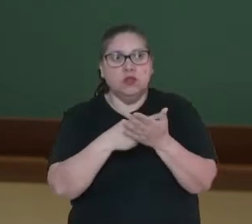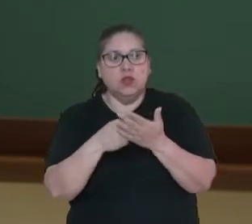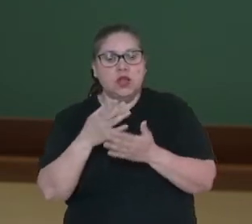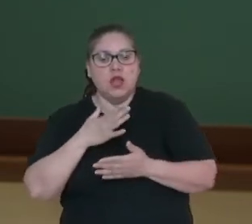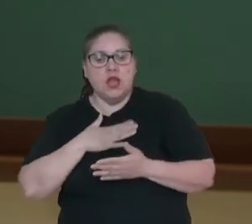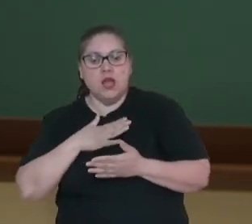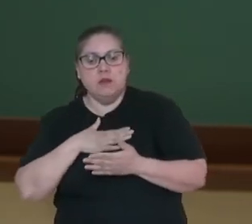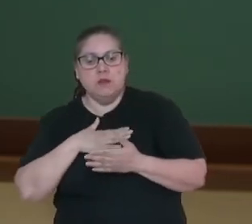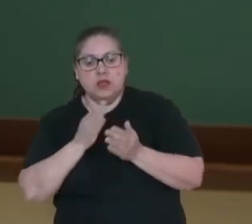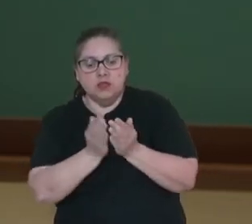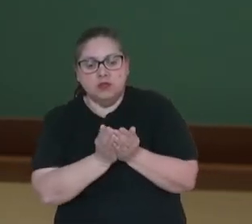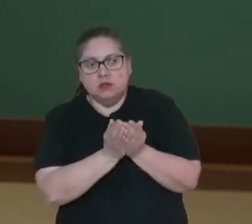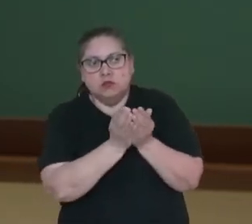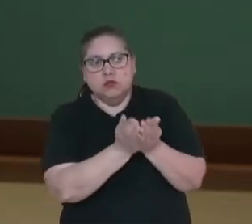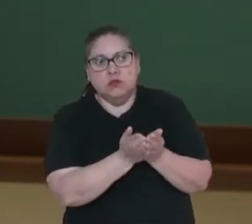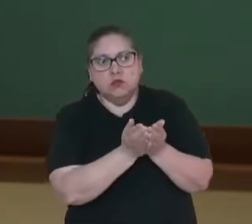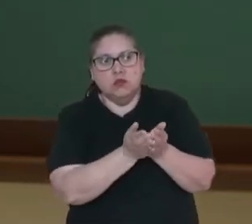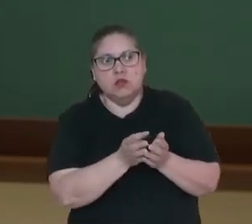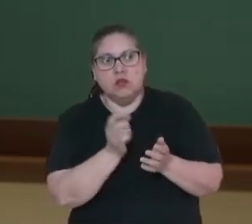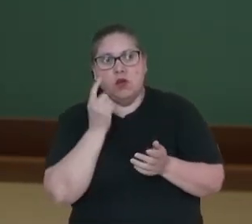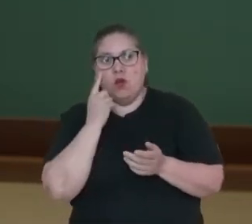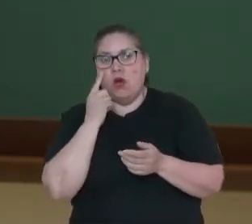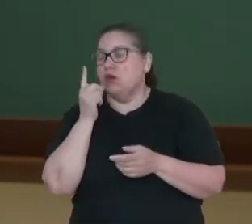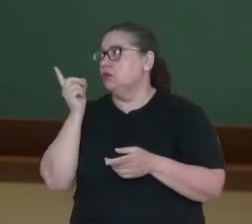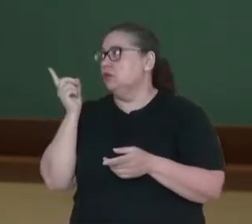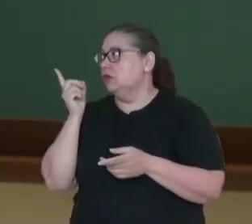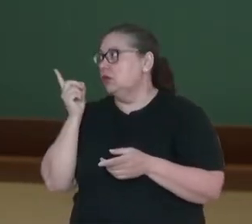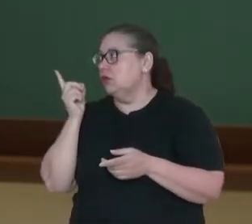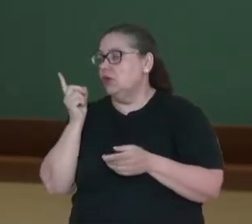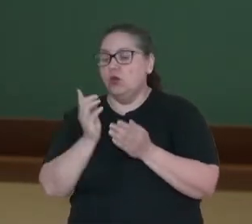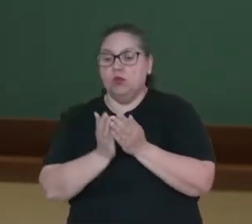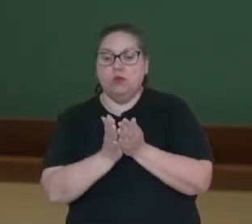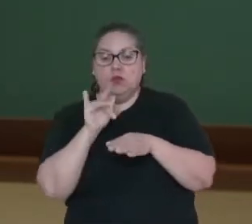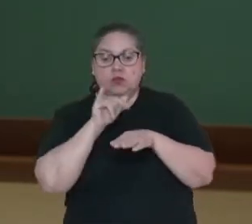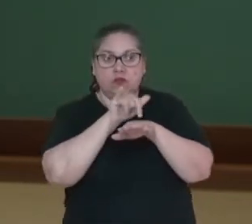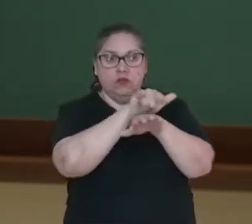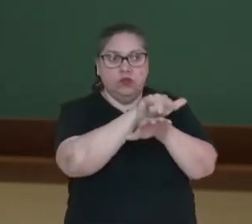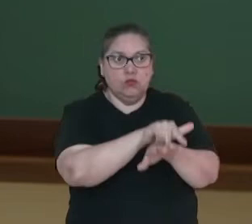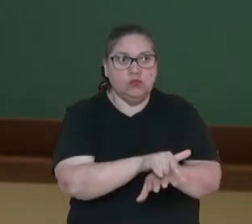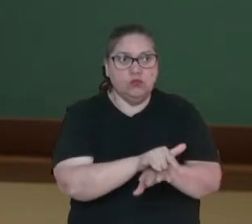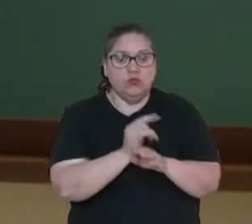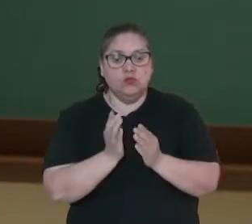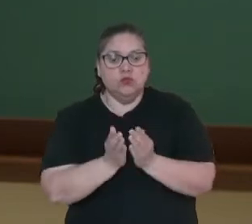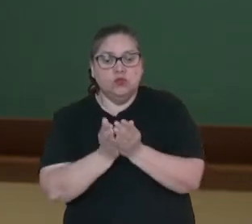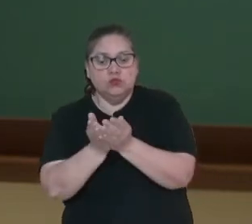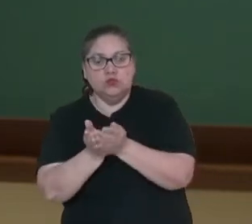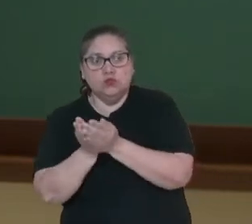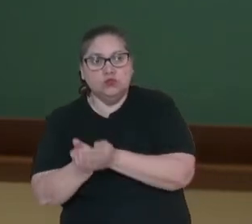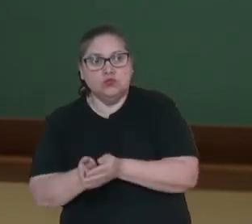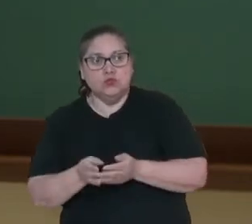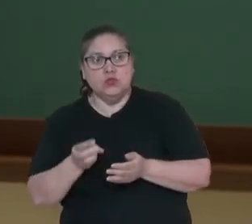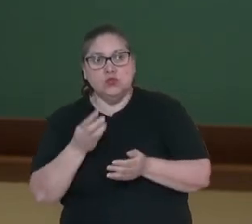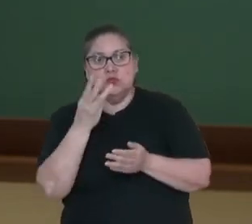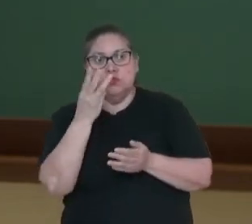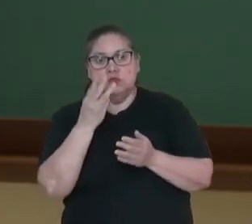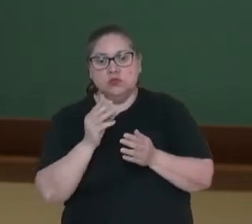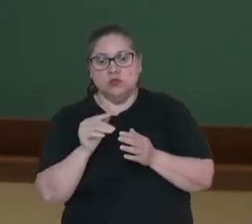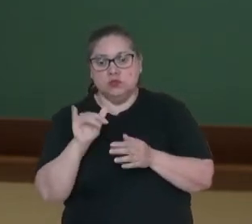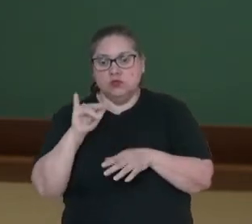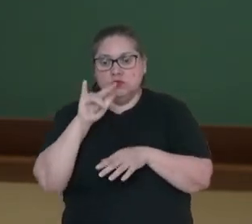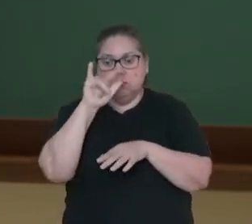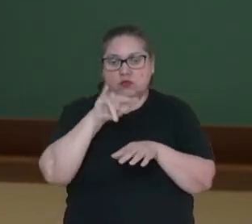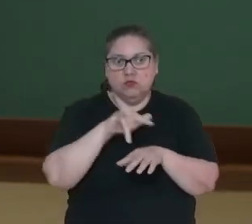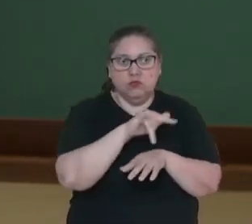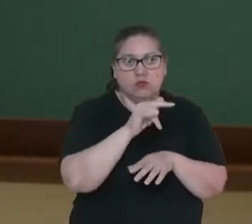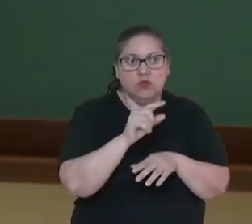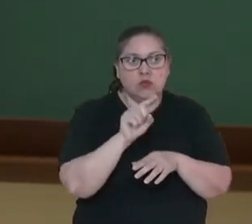minha esquadra. E a minha esquadra está aqui embaixo, ó. O porta-aviões, os encouraçados, os 3 hidroaviões, olha como